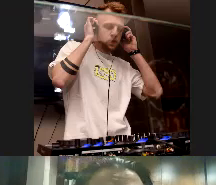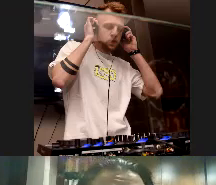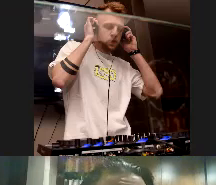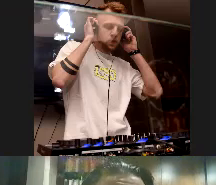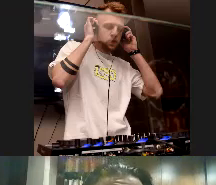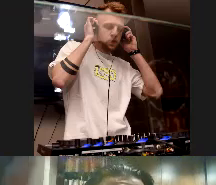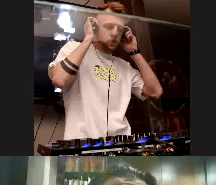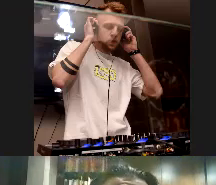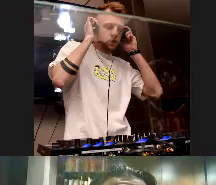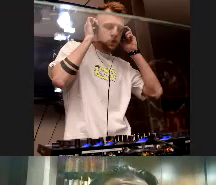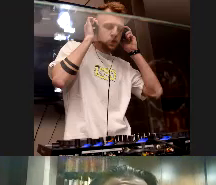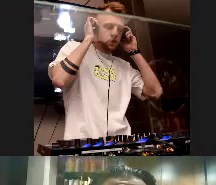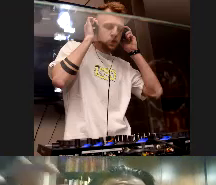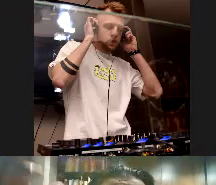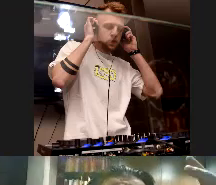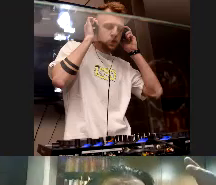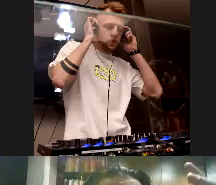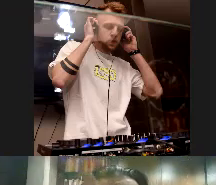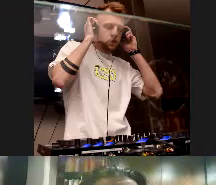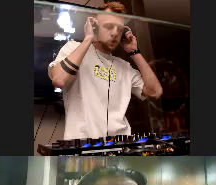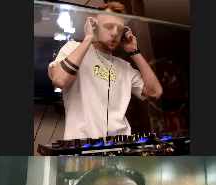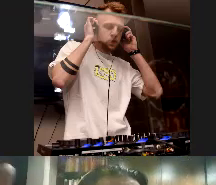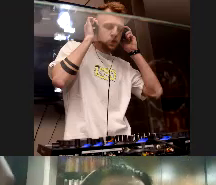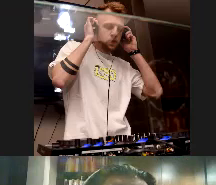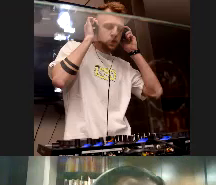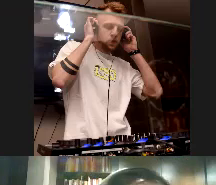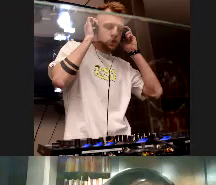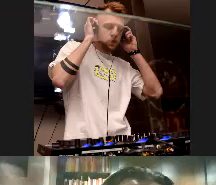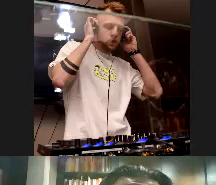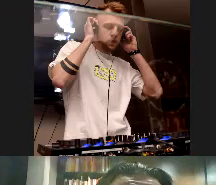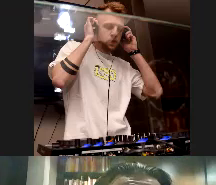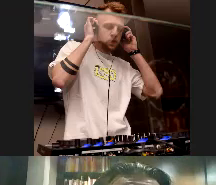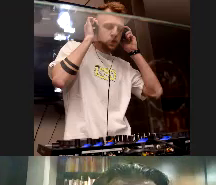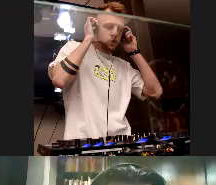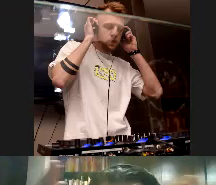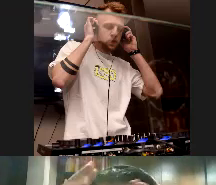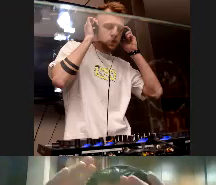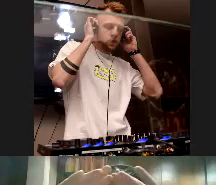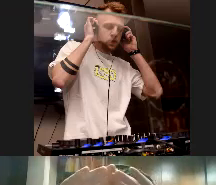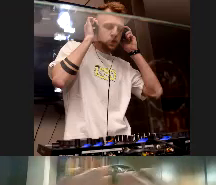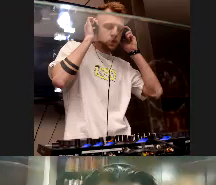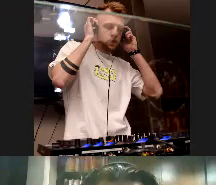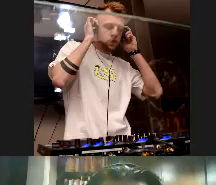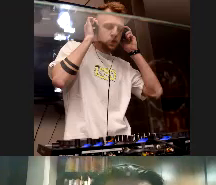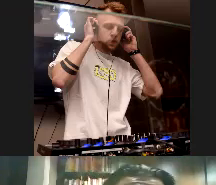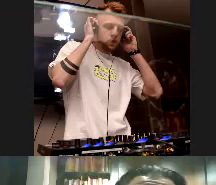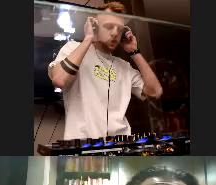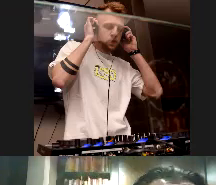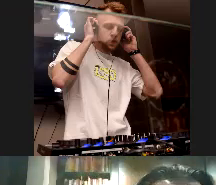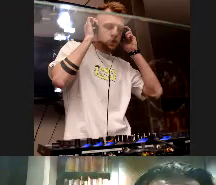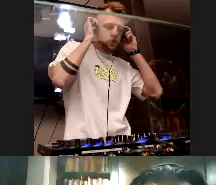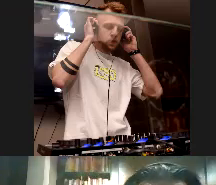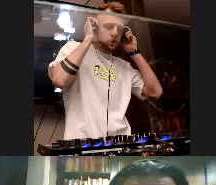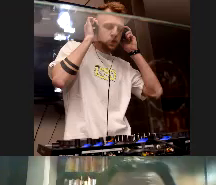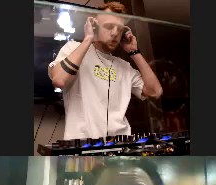dizer que a água tem que ser, o serviço de abastecimento tem que ser público, privado, seja lá como for. Isso é forma